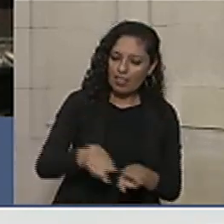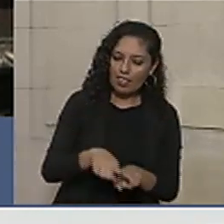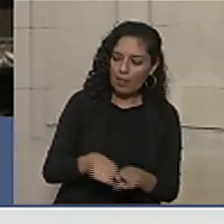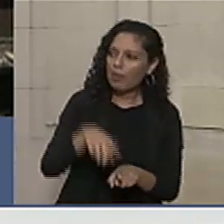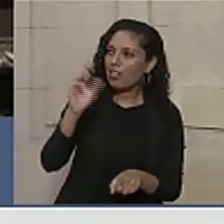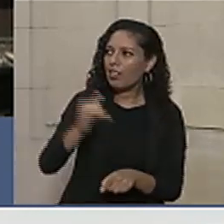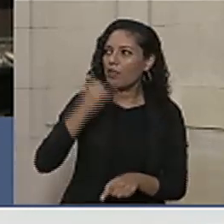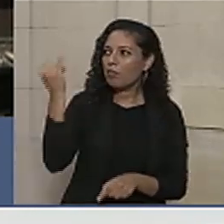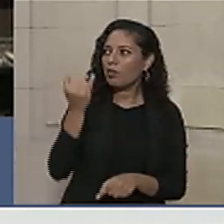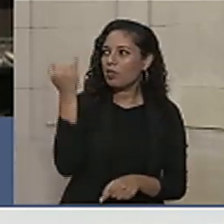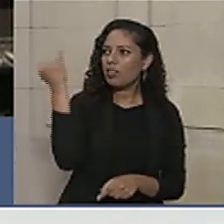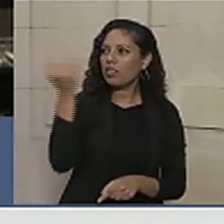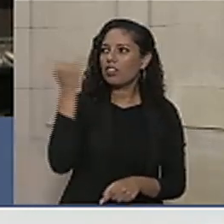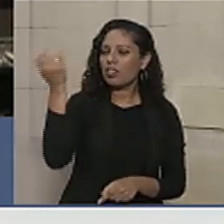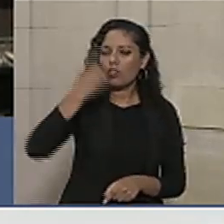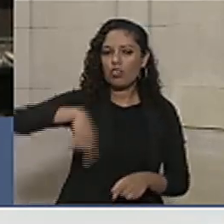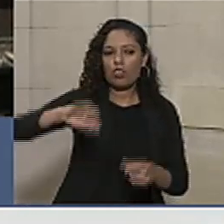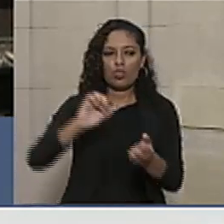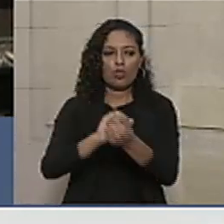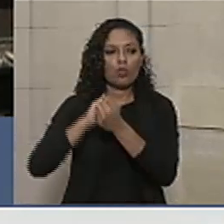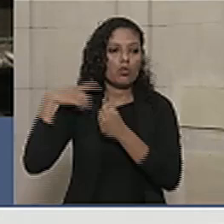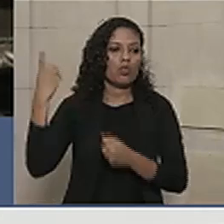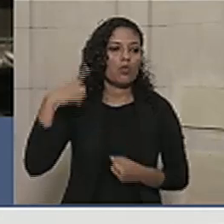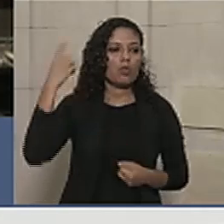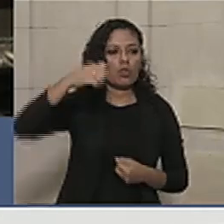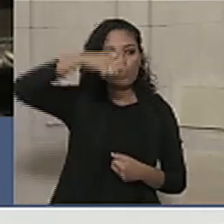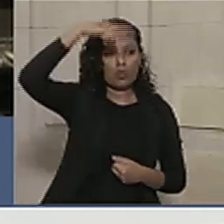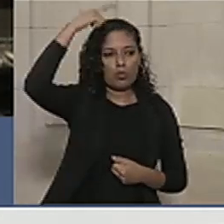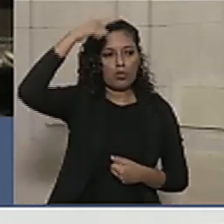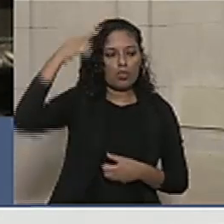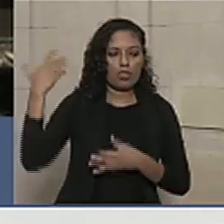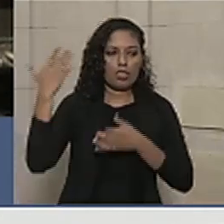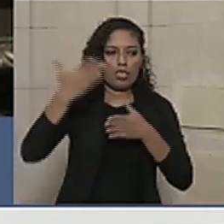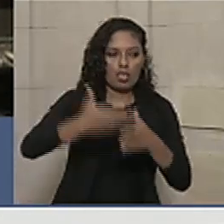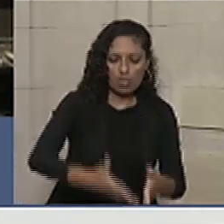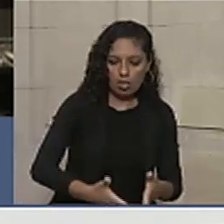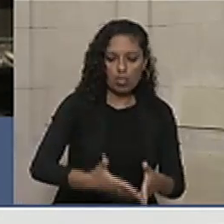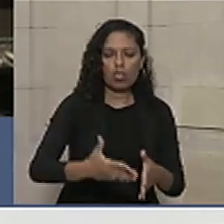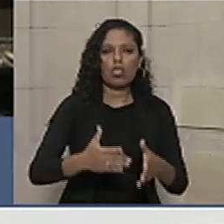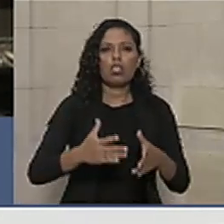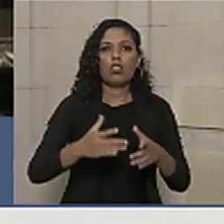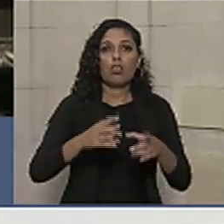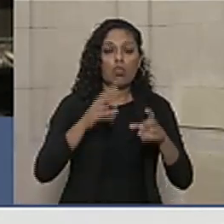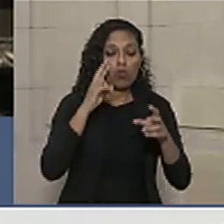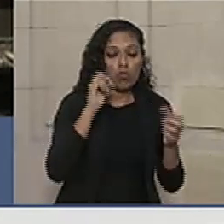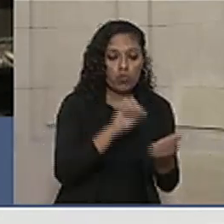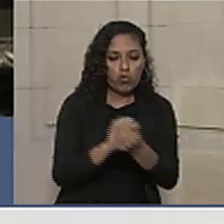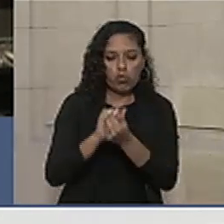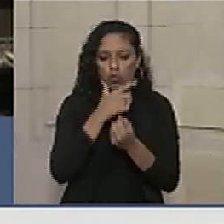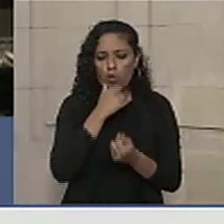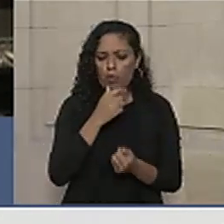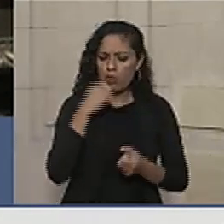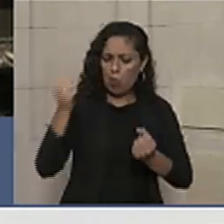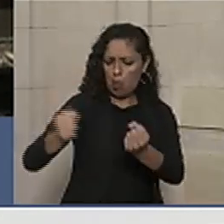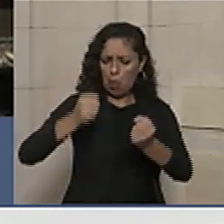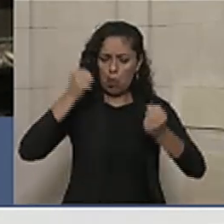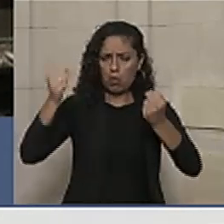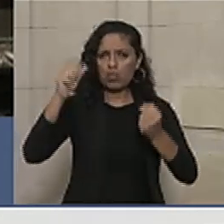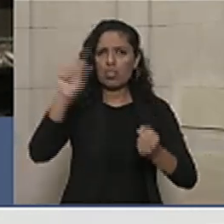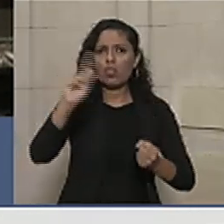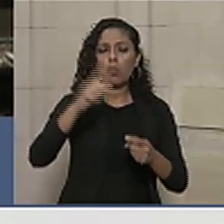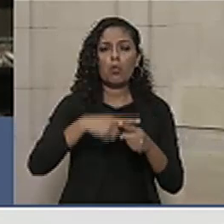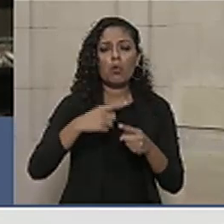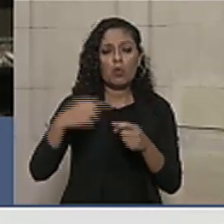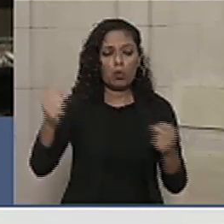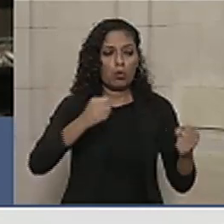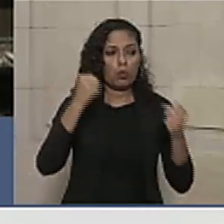é necessário, deputado Luiz Paulo, que nós ocupemos os lugares decisórios. Não lugares de poder, porque o